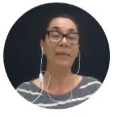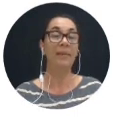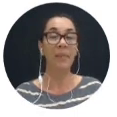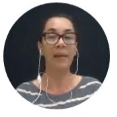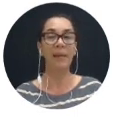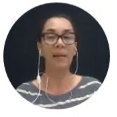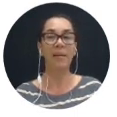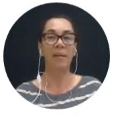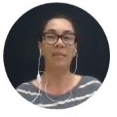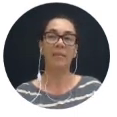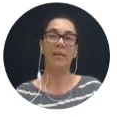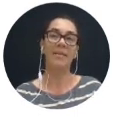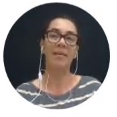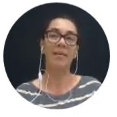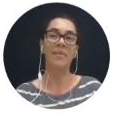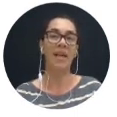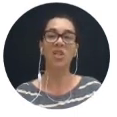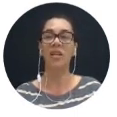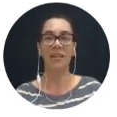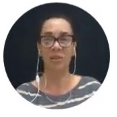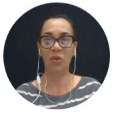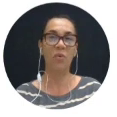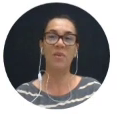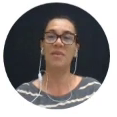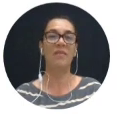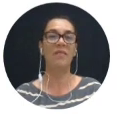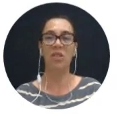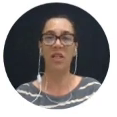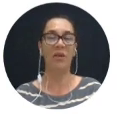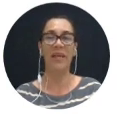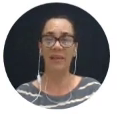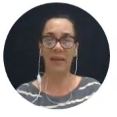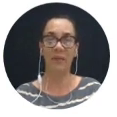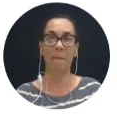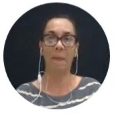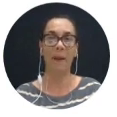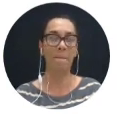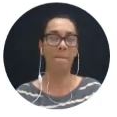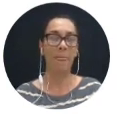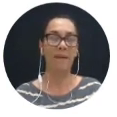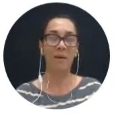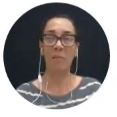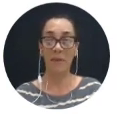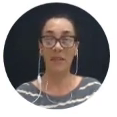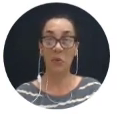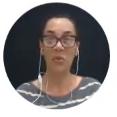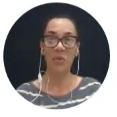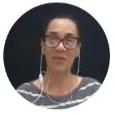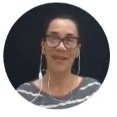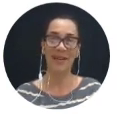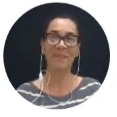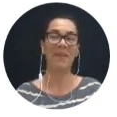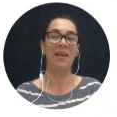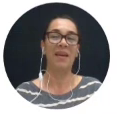avaliação também ir, né? Se recheando de coisas, se refletindo, aprendendo, né? Então é bom para